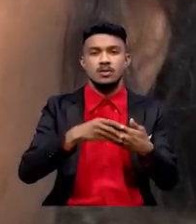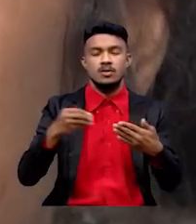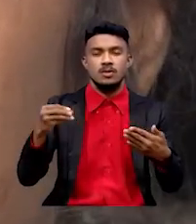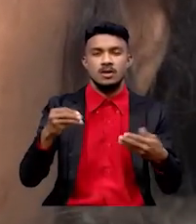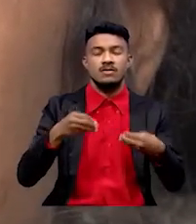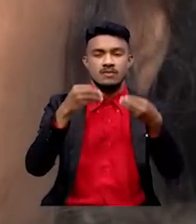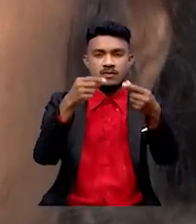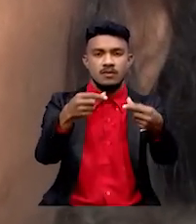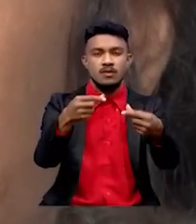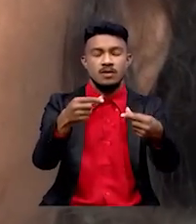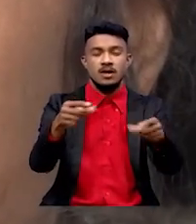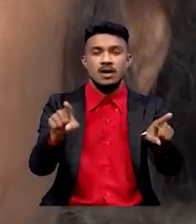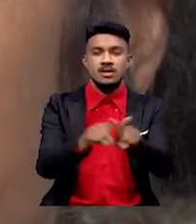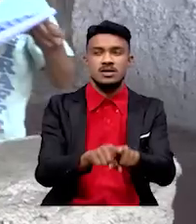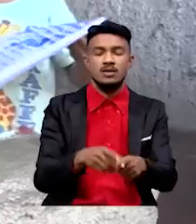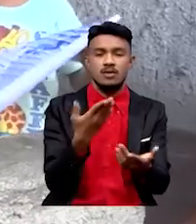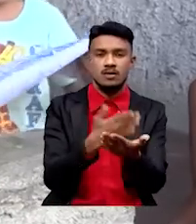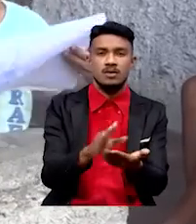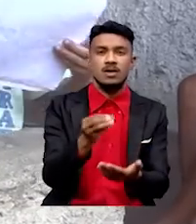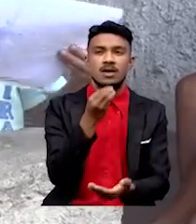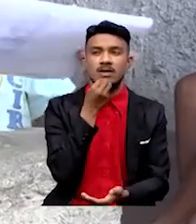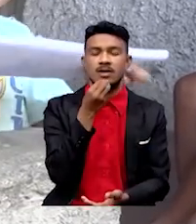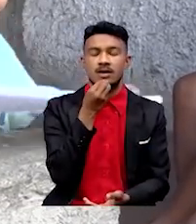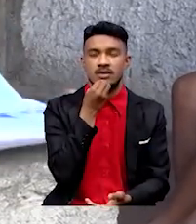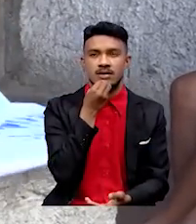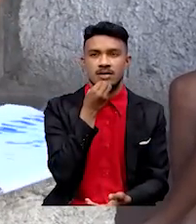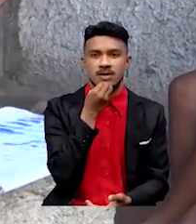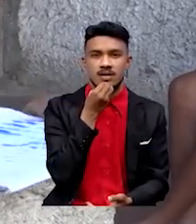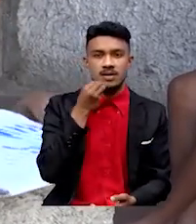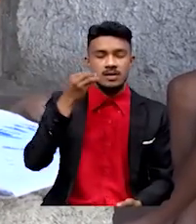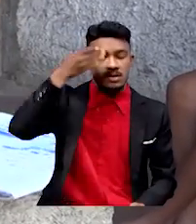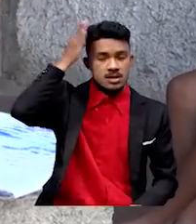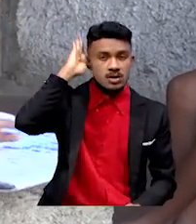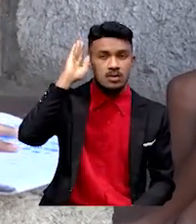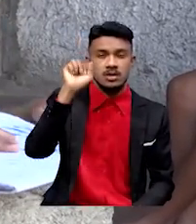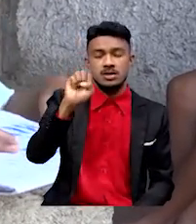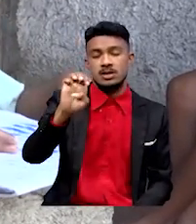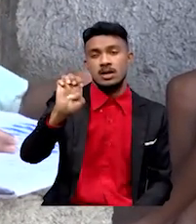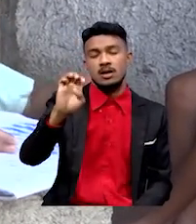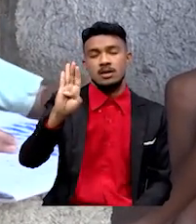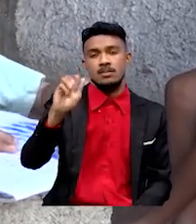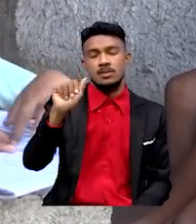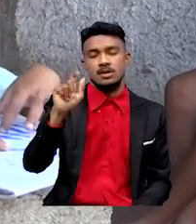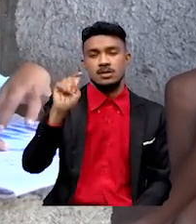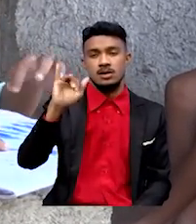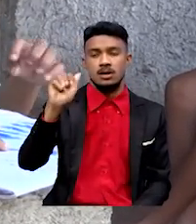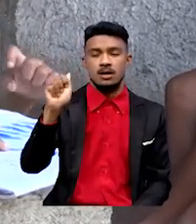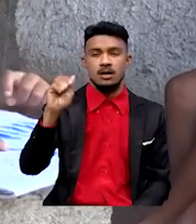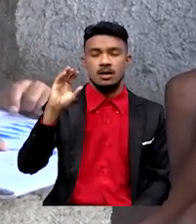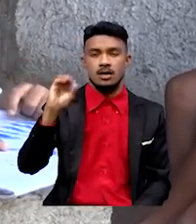$10. Wala mang saham malar. Senhor Sebastião Guzmão. Oan